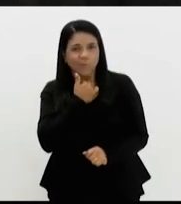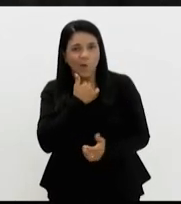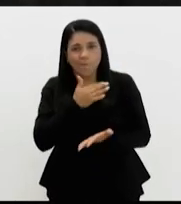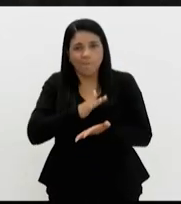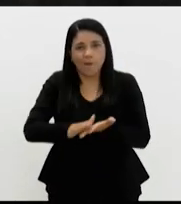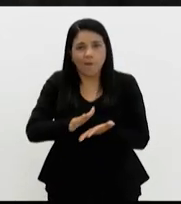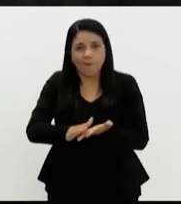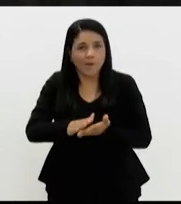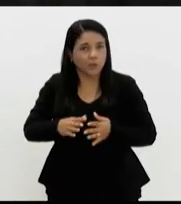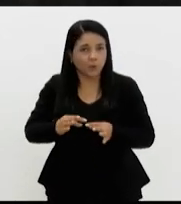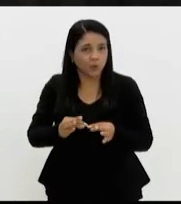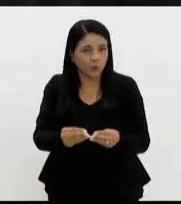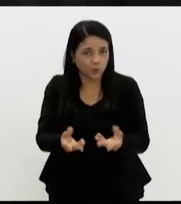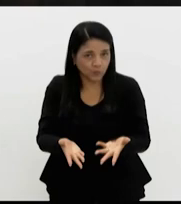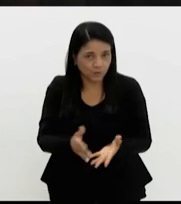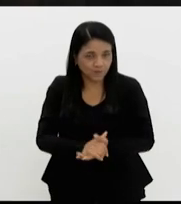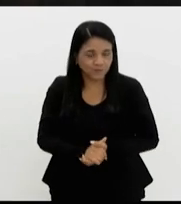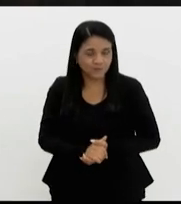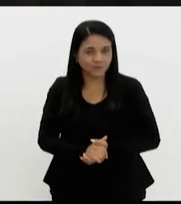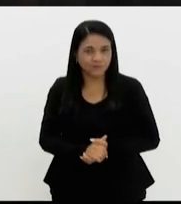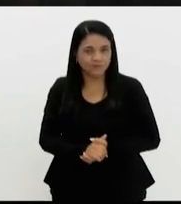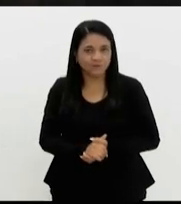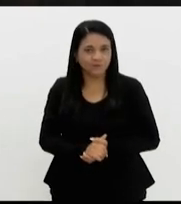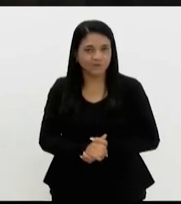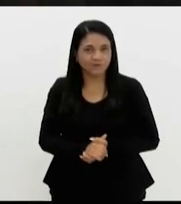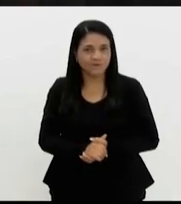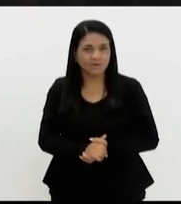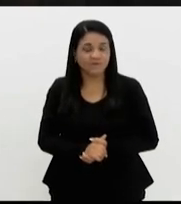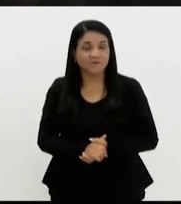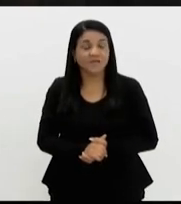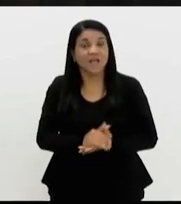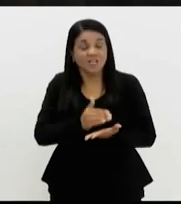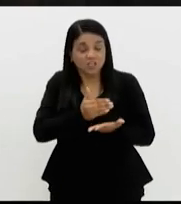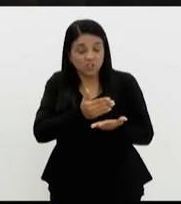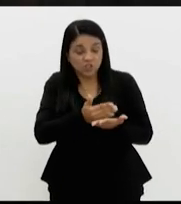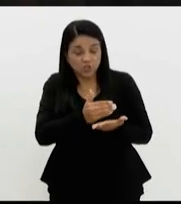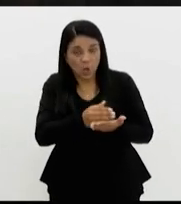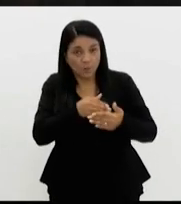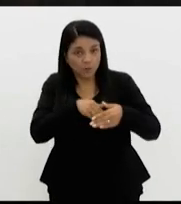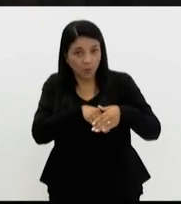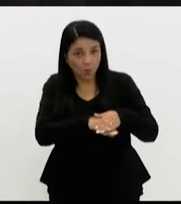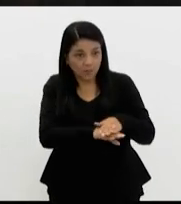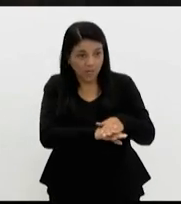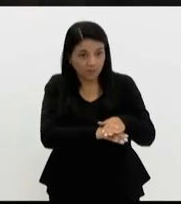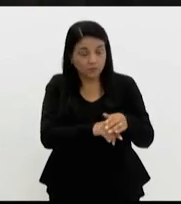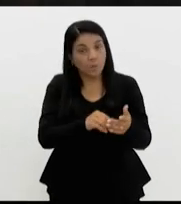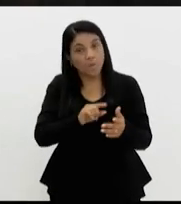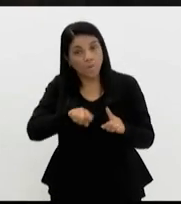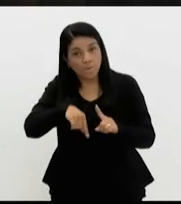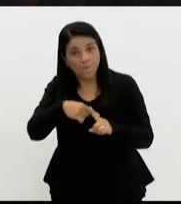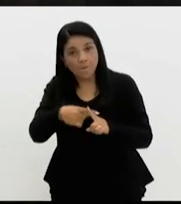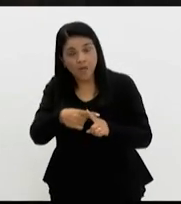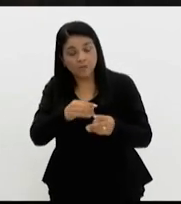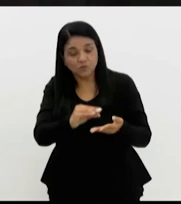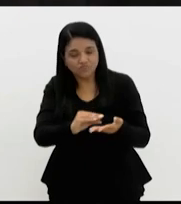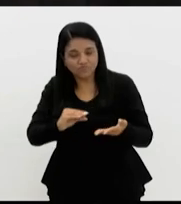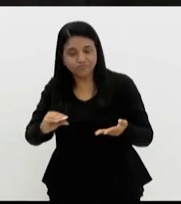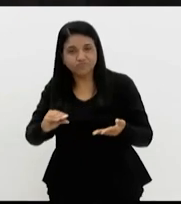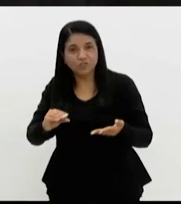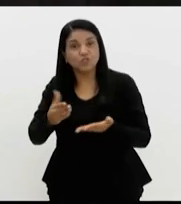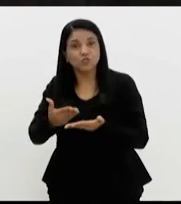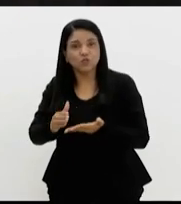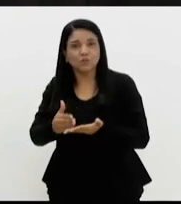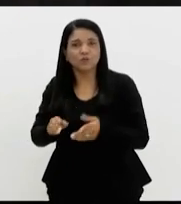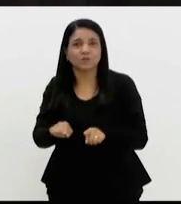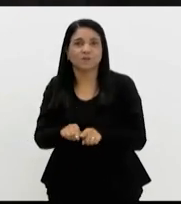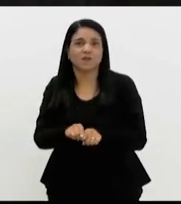foi descontingenciado. Aí sobra o contingenciado e o descontingenciado.